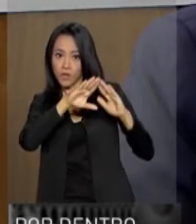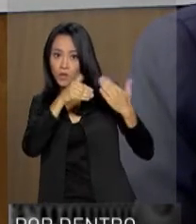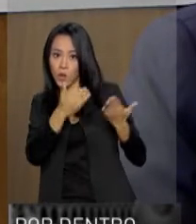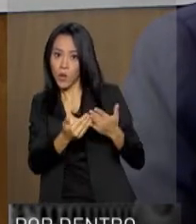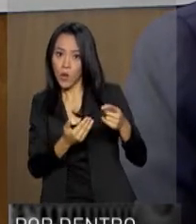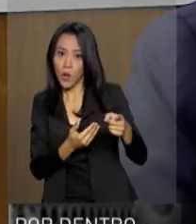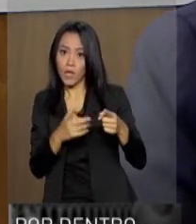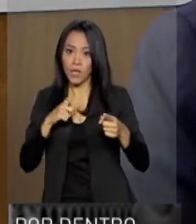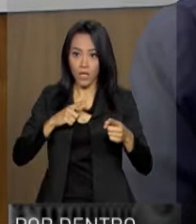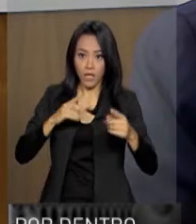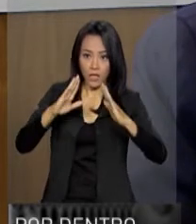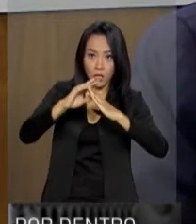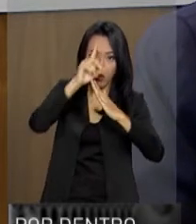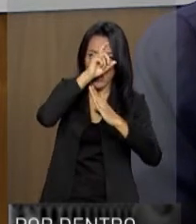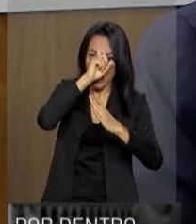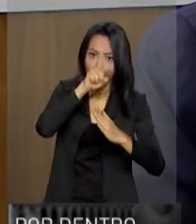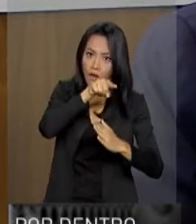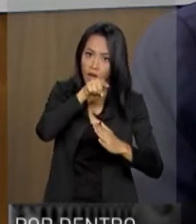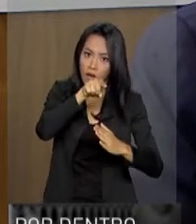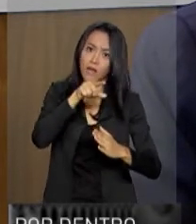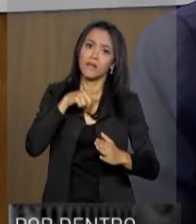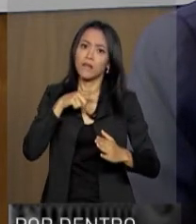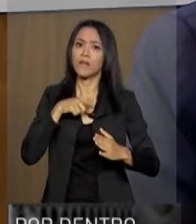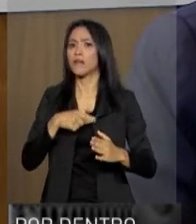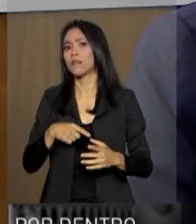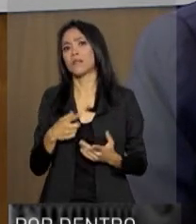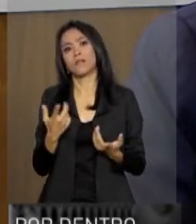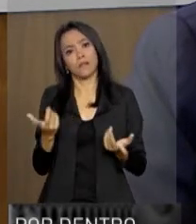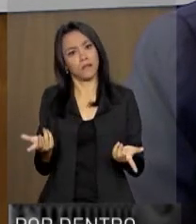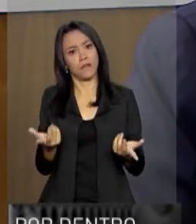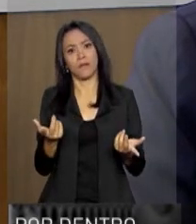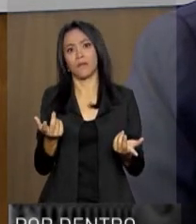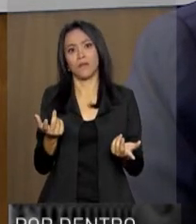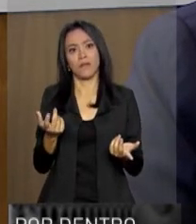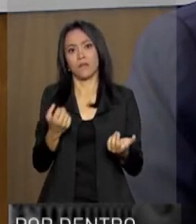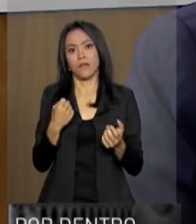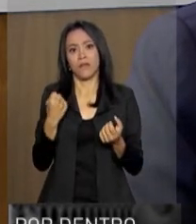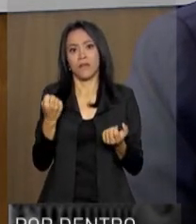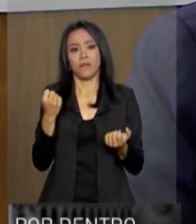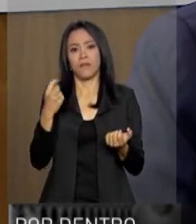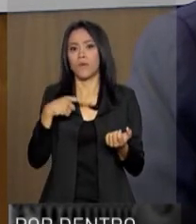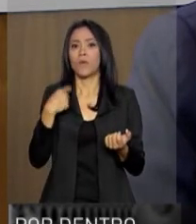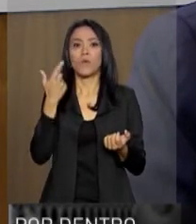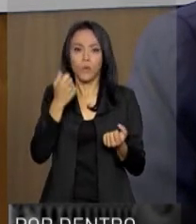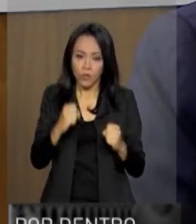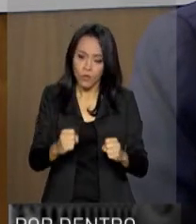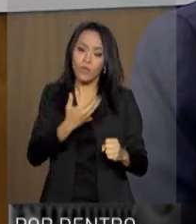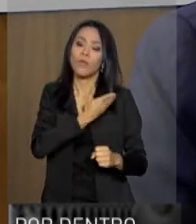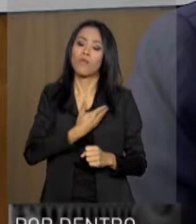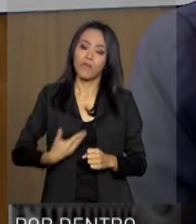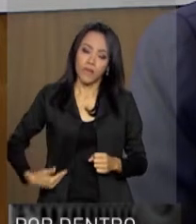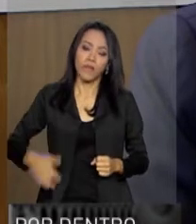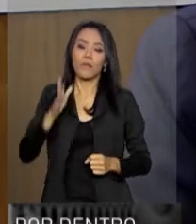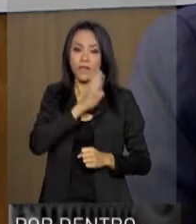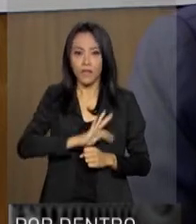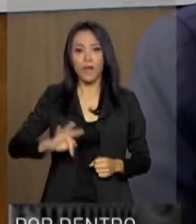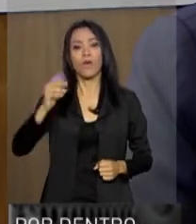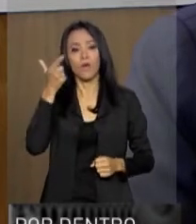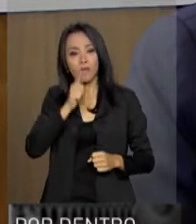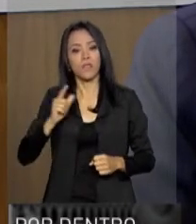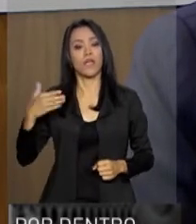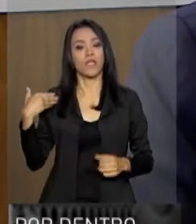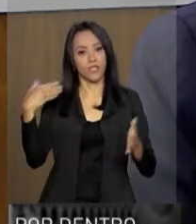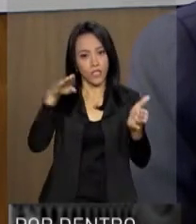sendo saúde é e inadmissível que o governo federal não consiga chegar pra colocar uma anteninha que vai levar